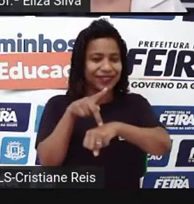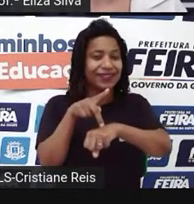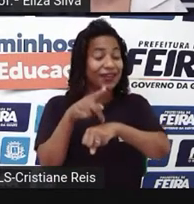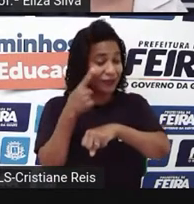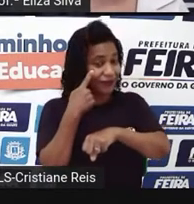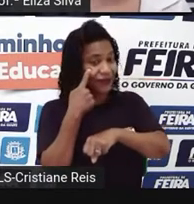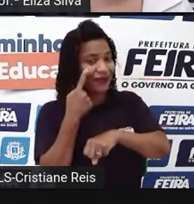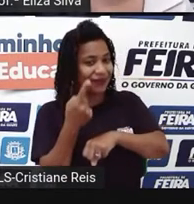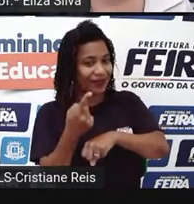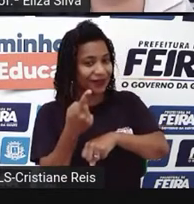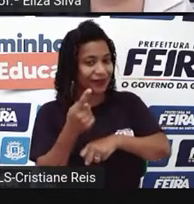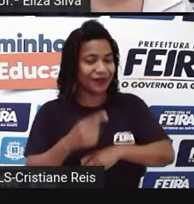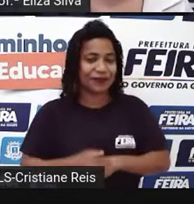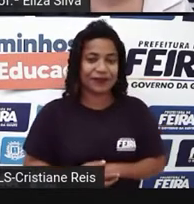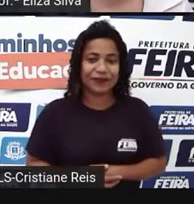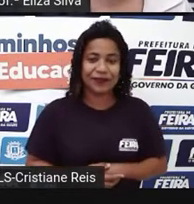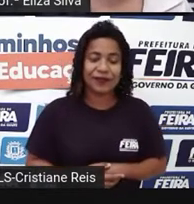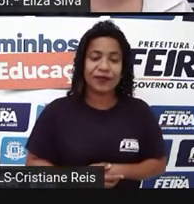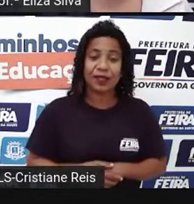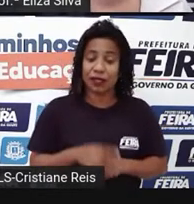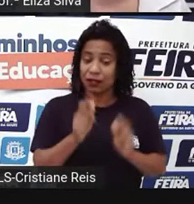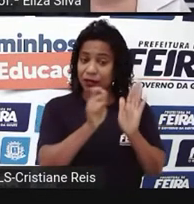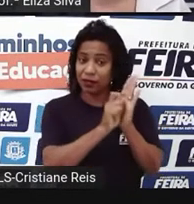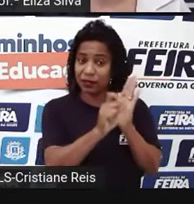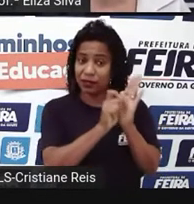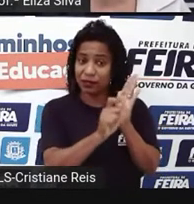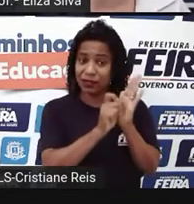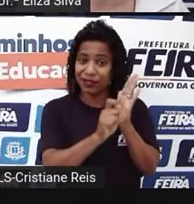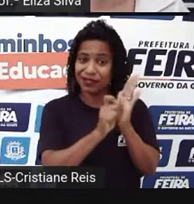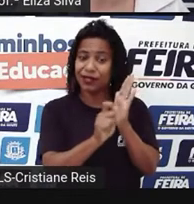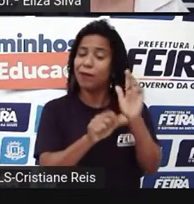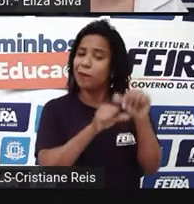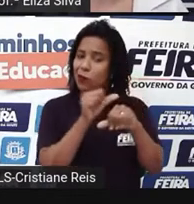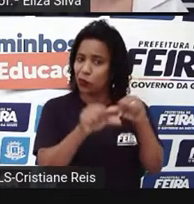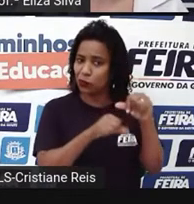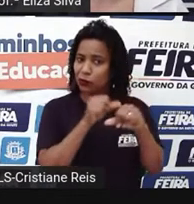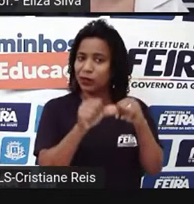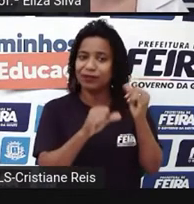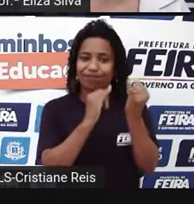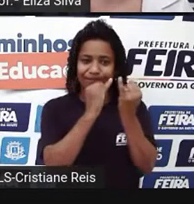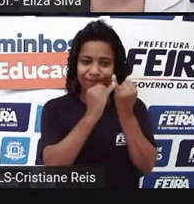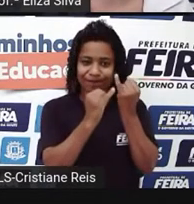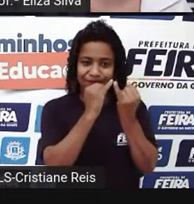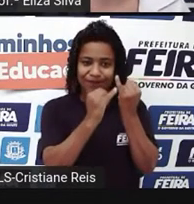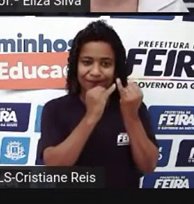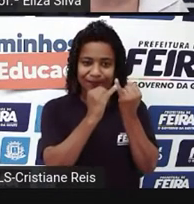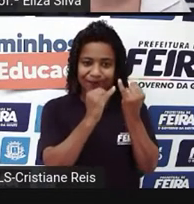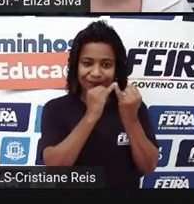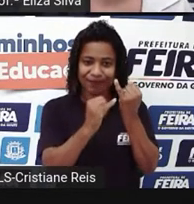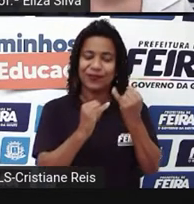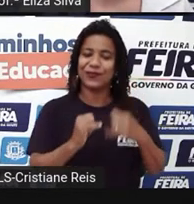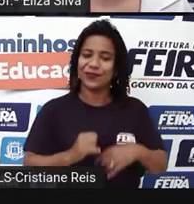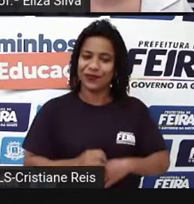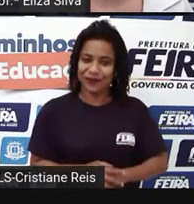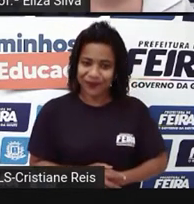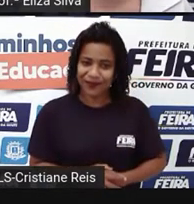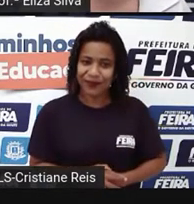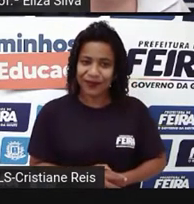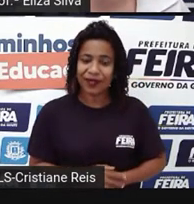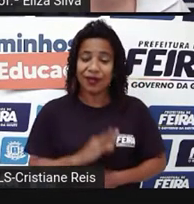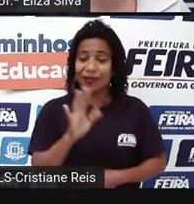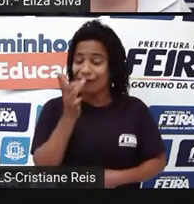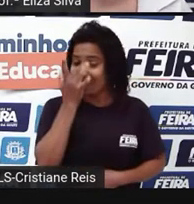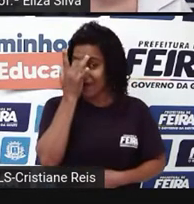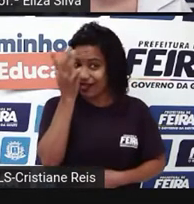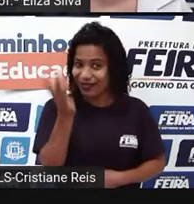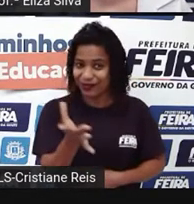Então vejam que também na questão da escrita muda muito pouco, né? Então isso acaba facilitando na